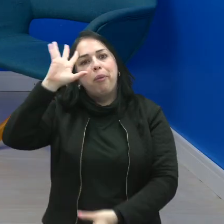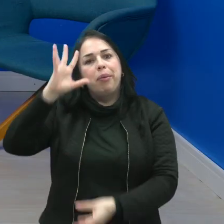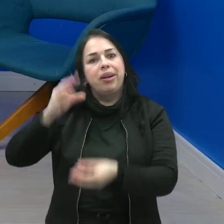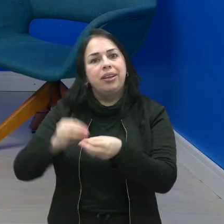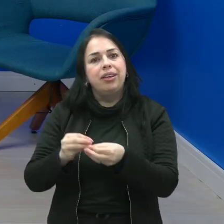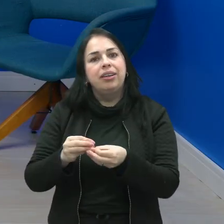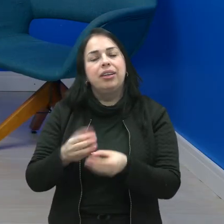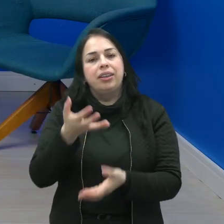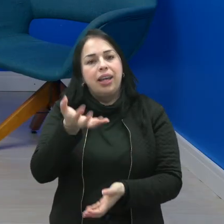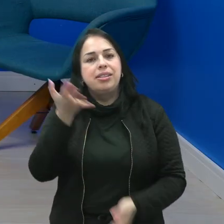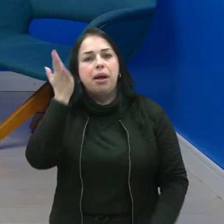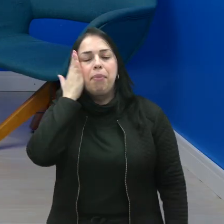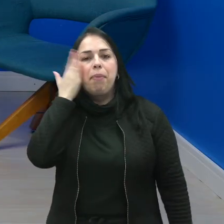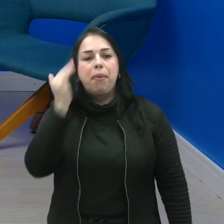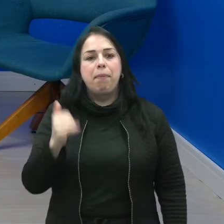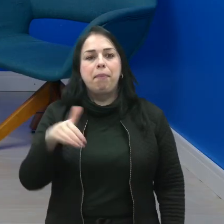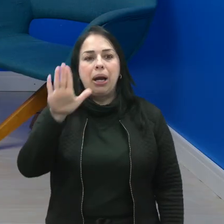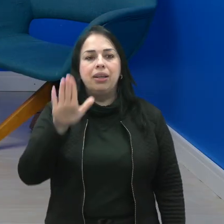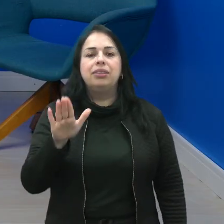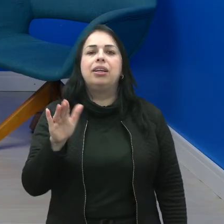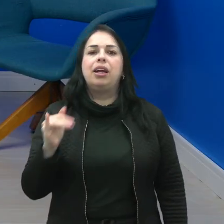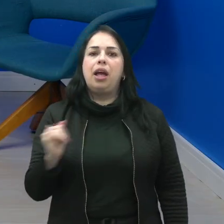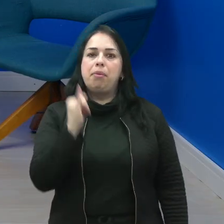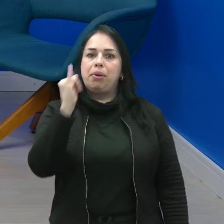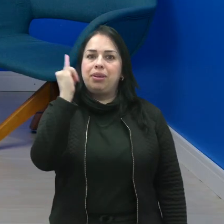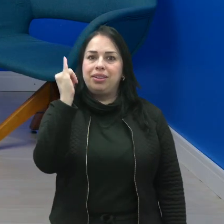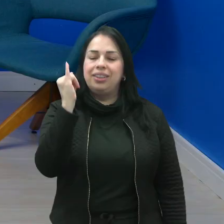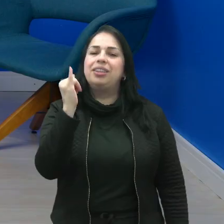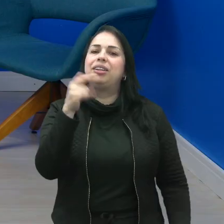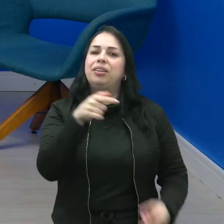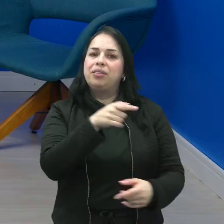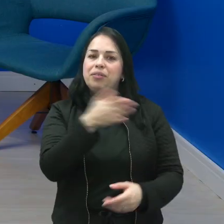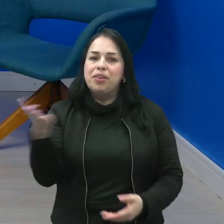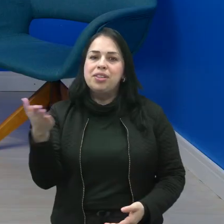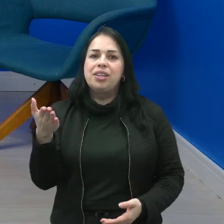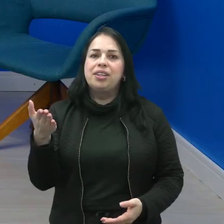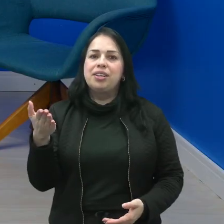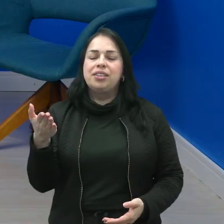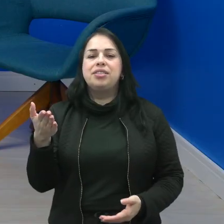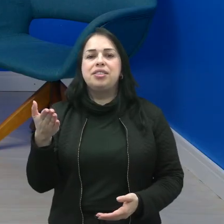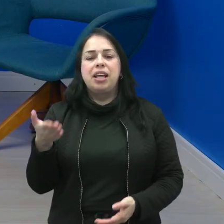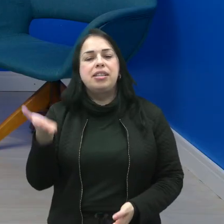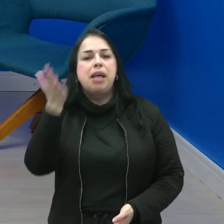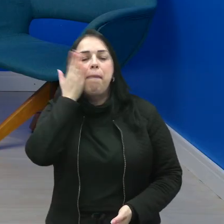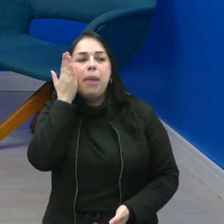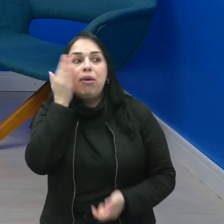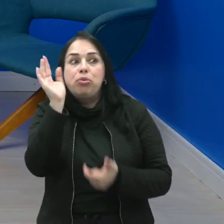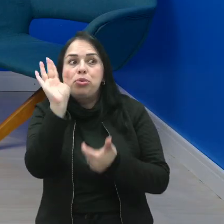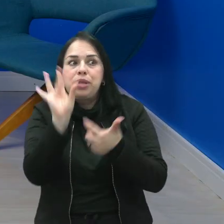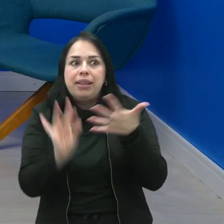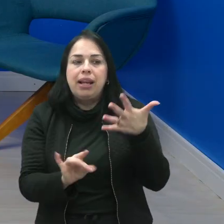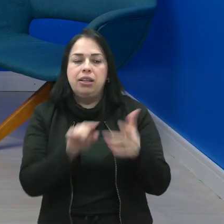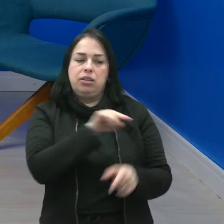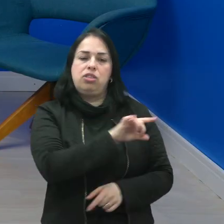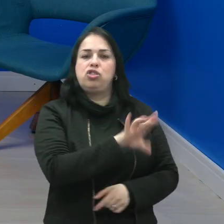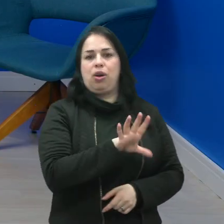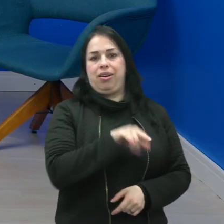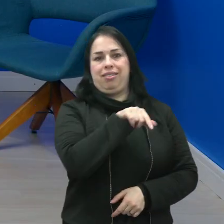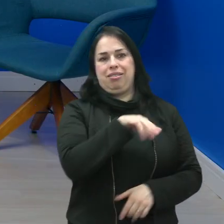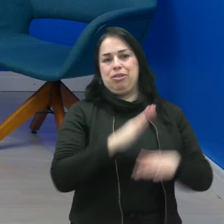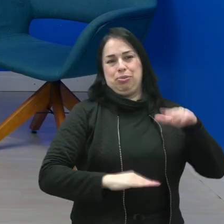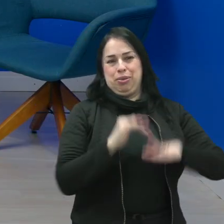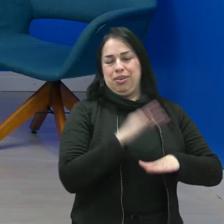que queira saber mais sobre o assunto, é importante, a gente já faz o convite aqui para a população se inteirar, né? Não só os